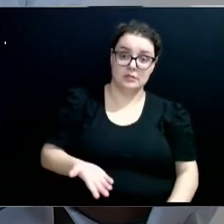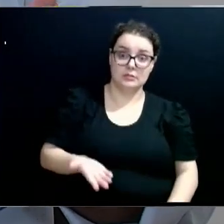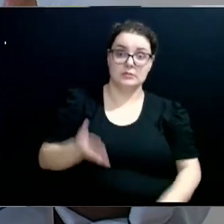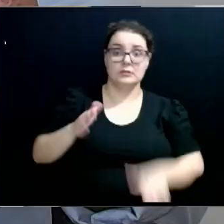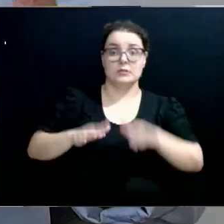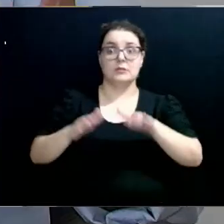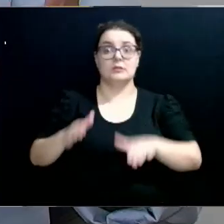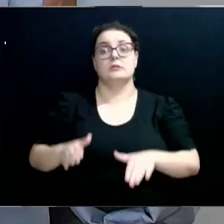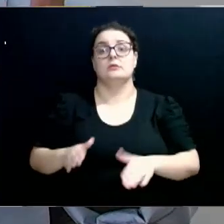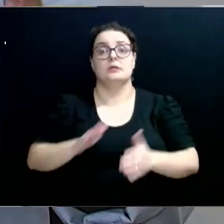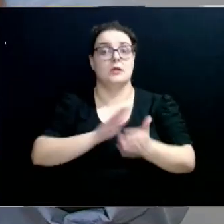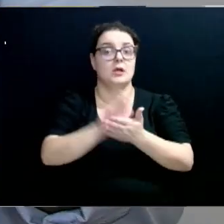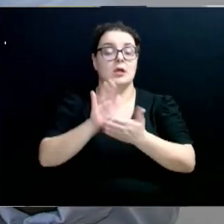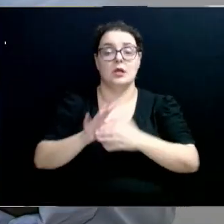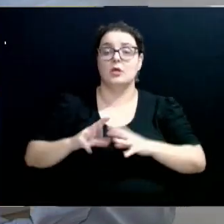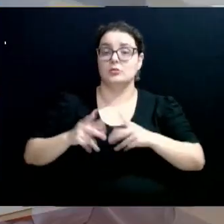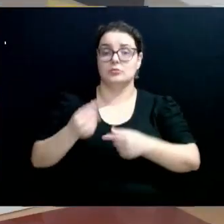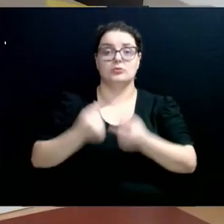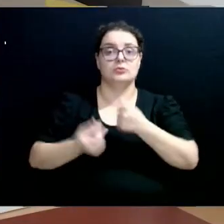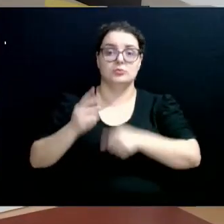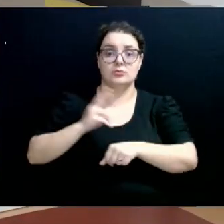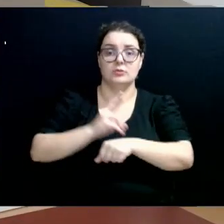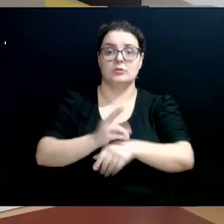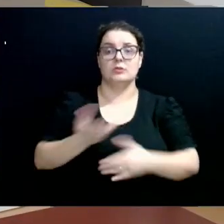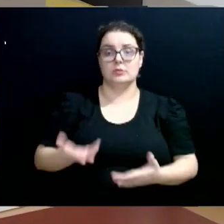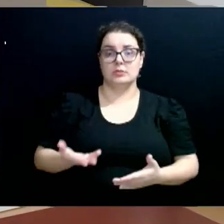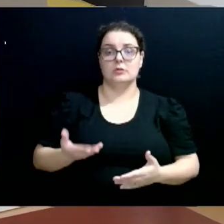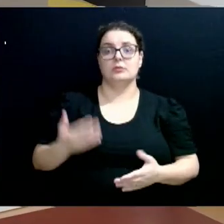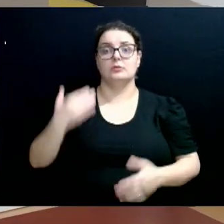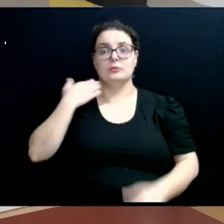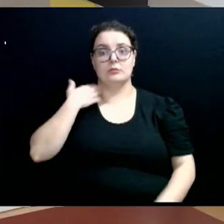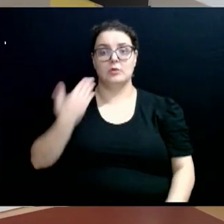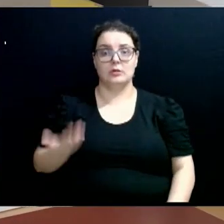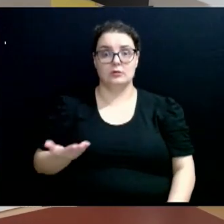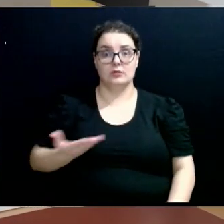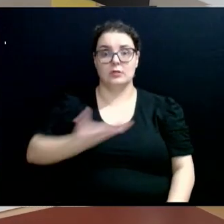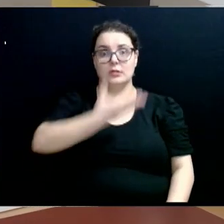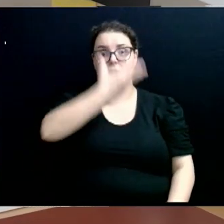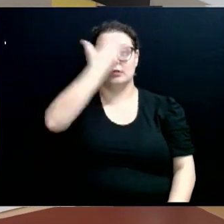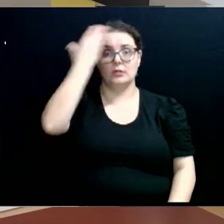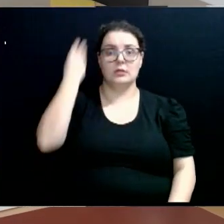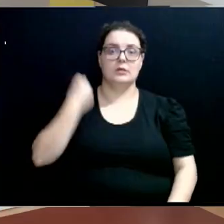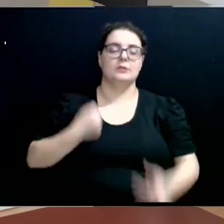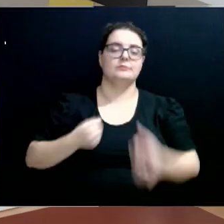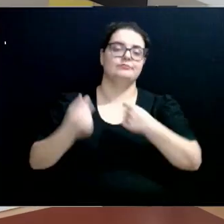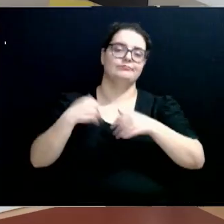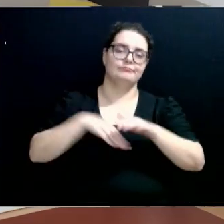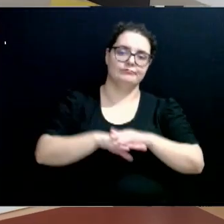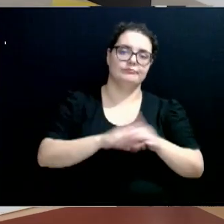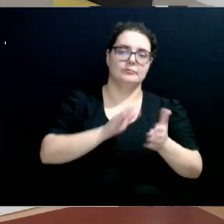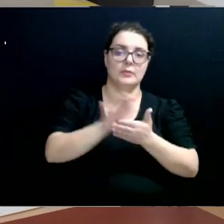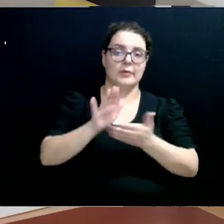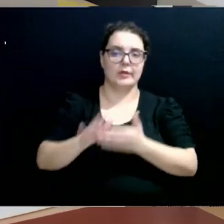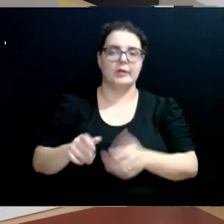férias. E às vezes as pessoas gastam todo o recurso que está na conta bancária e esquece de